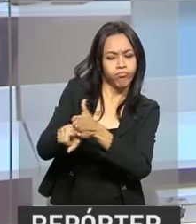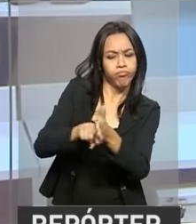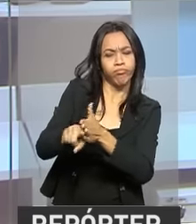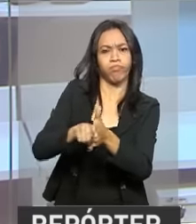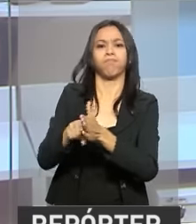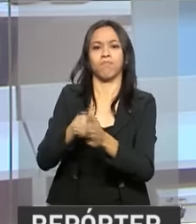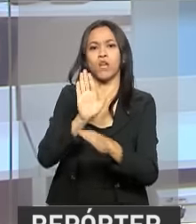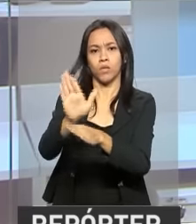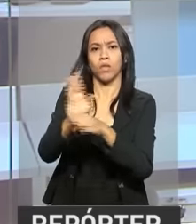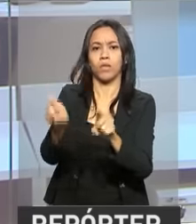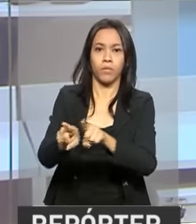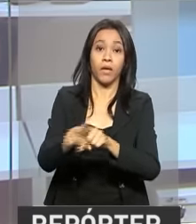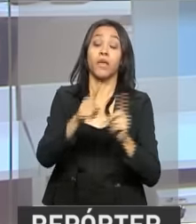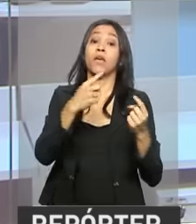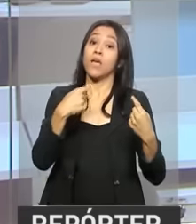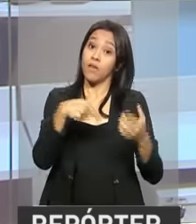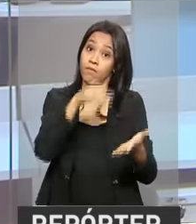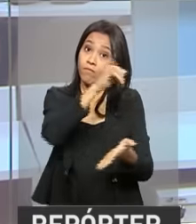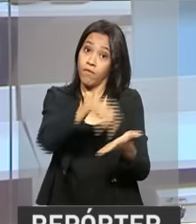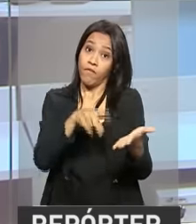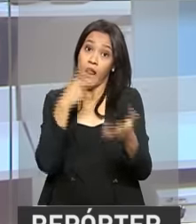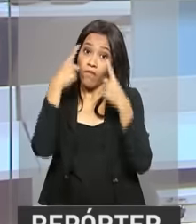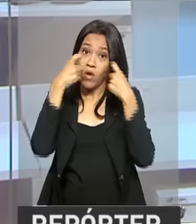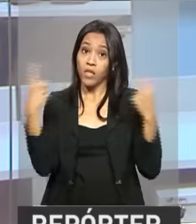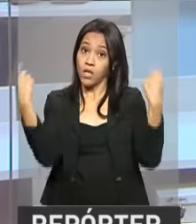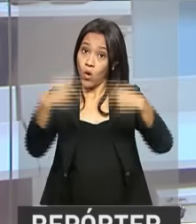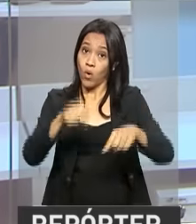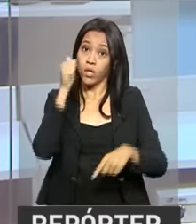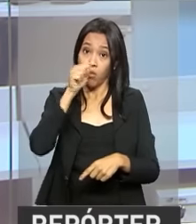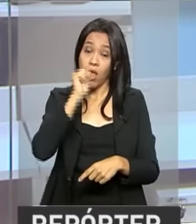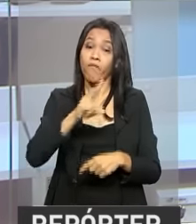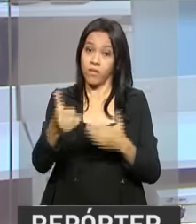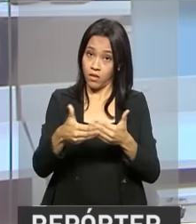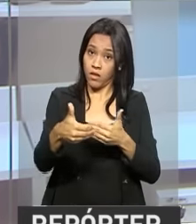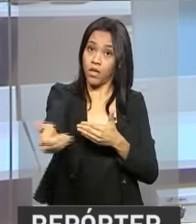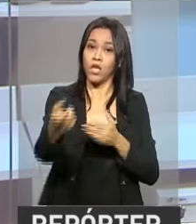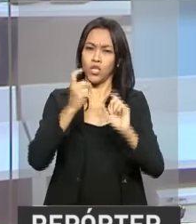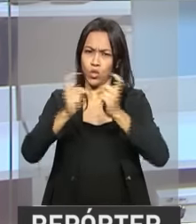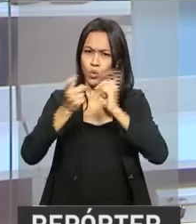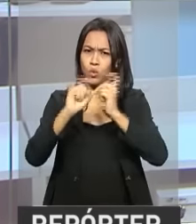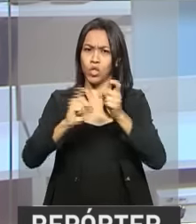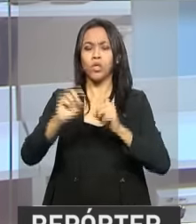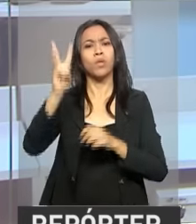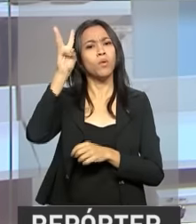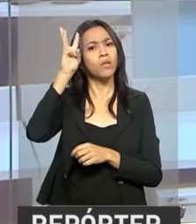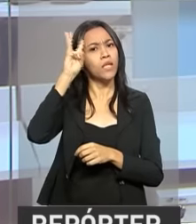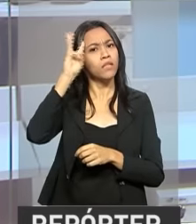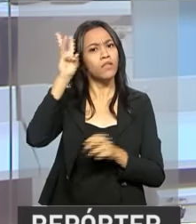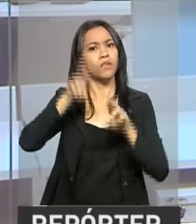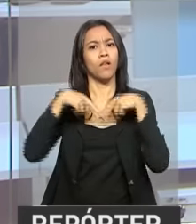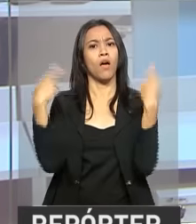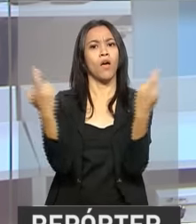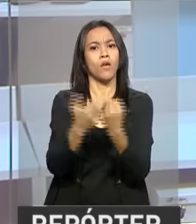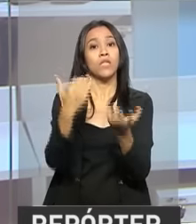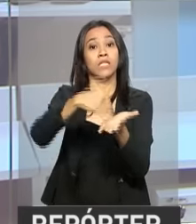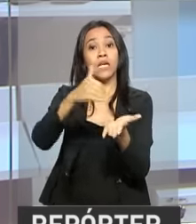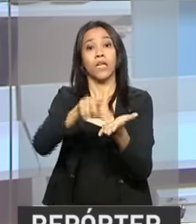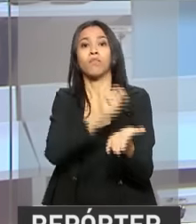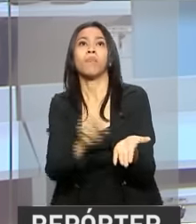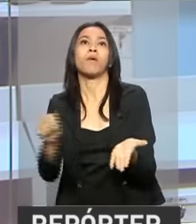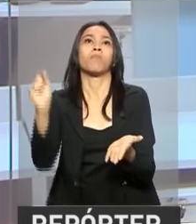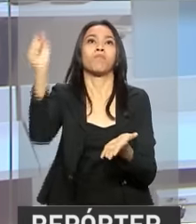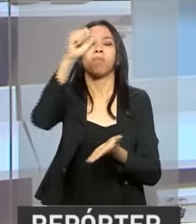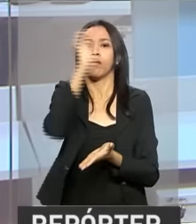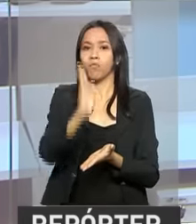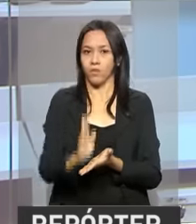nota informa também que a violência contra a mulher será discutida numa reunião na próxima terça-feira com os secretários de segurança